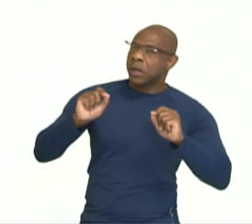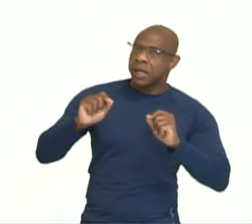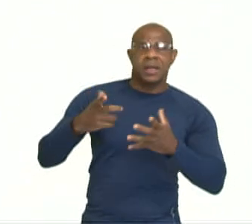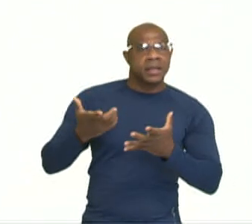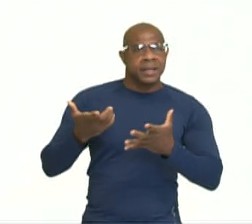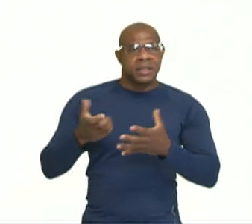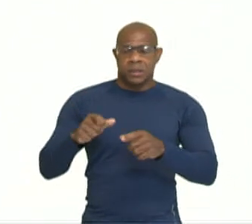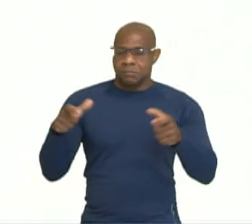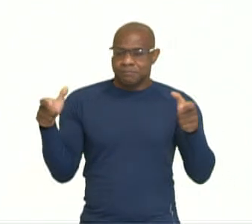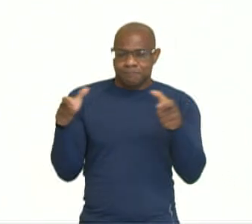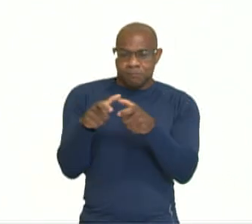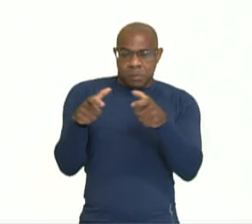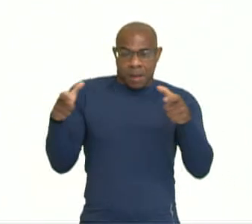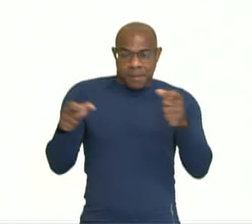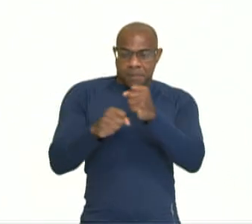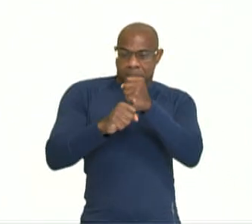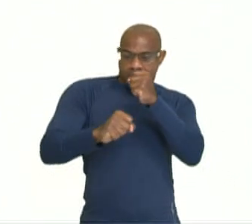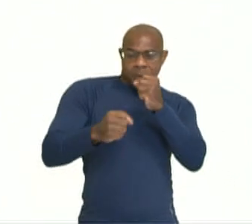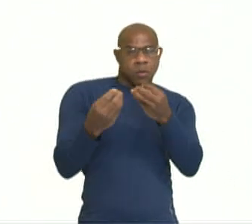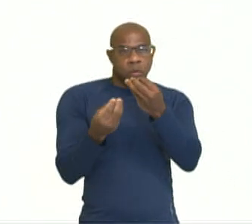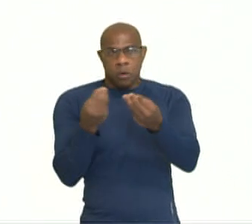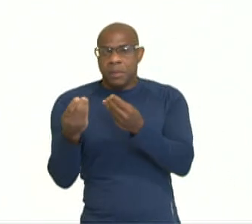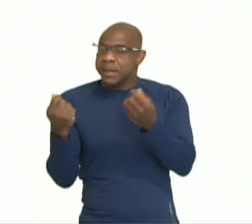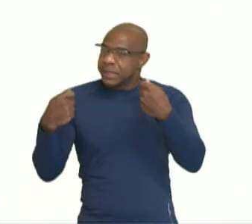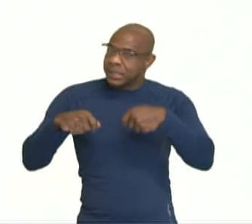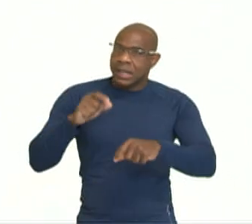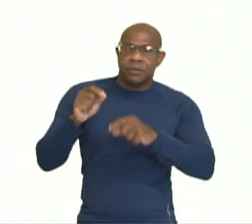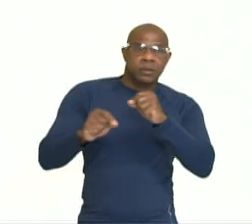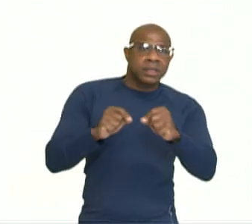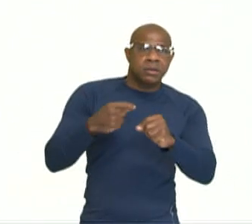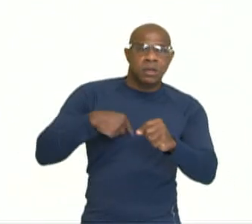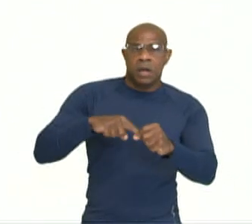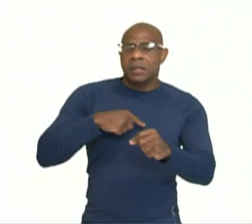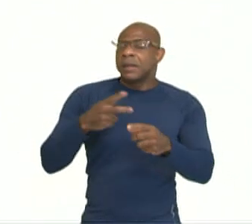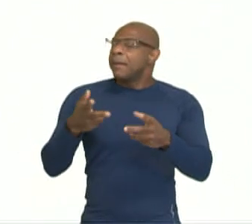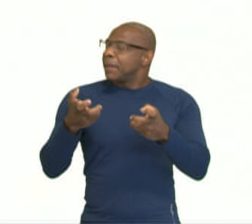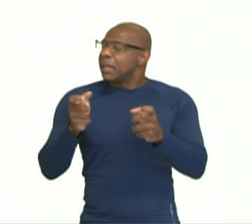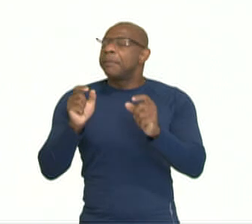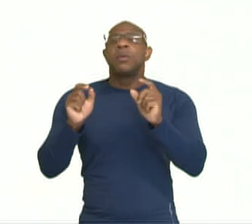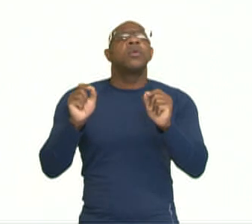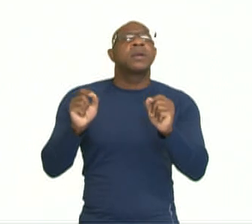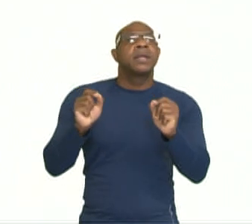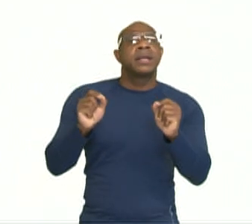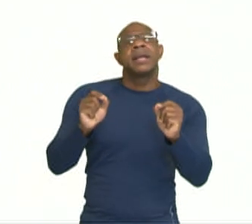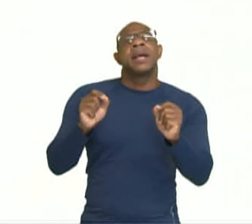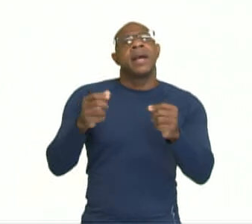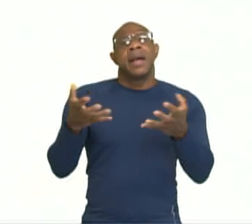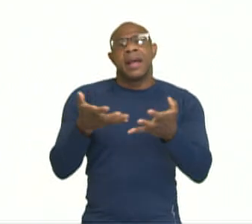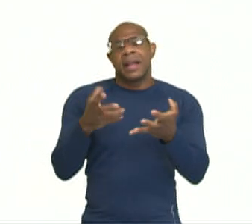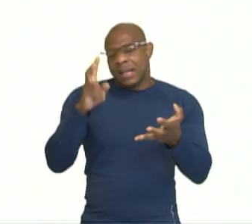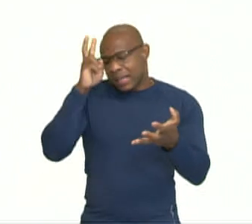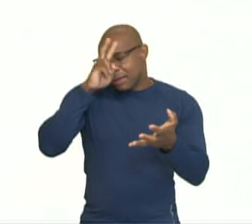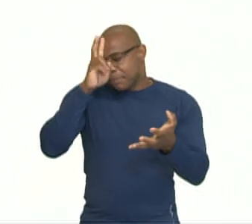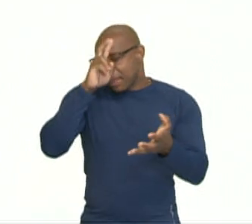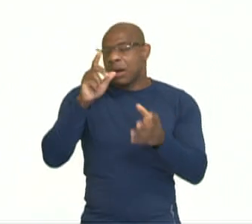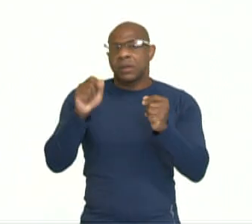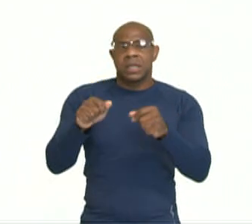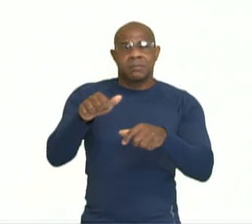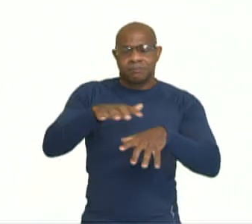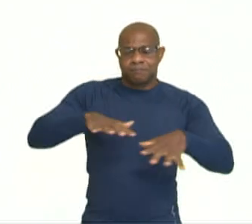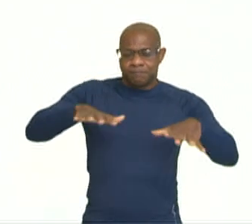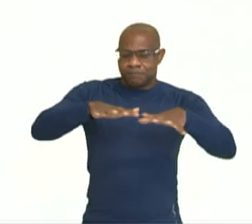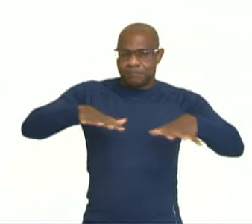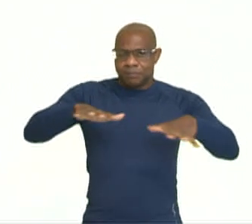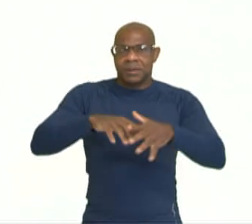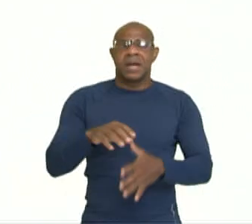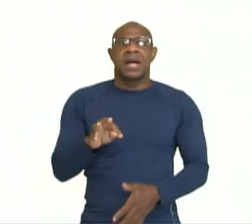configuração tamanho, é necessário que a gente puxe um aspecto que vocês já devem ter visto em outros momentos no quesito territorial. Então,